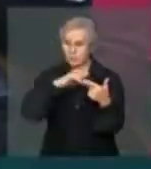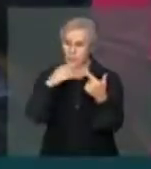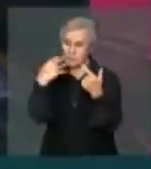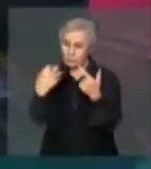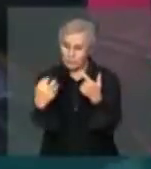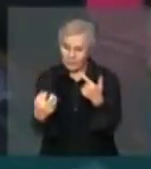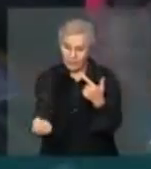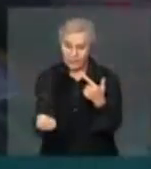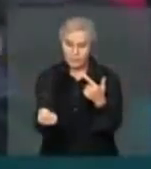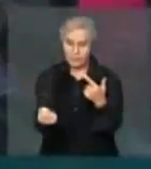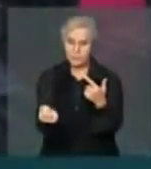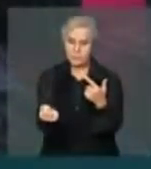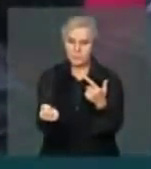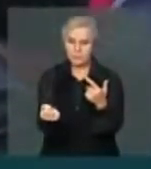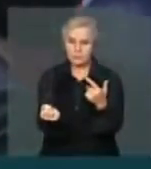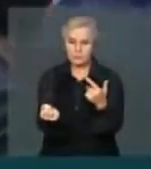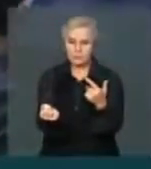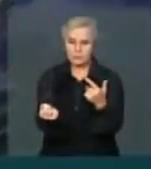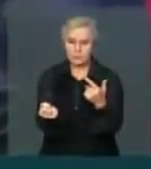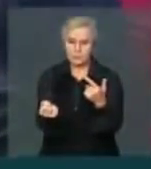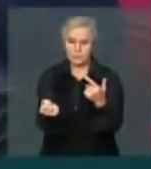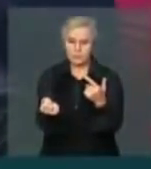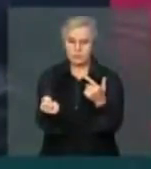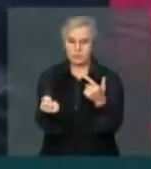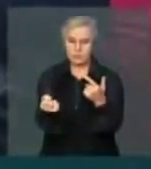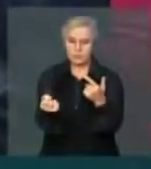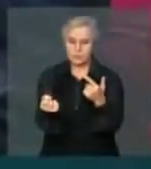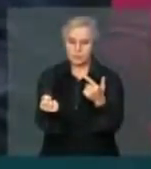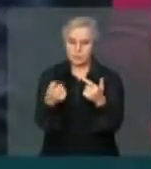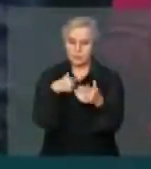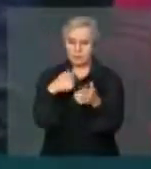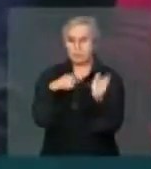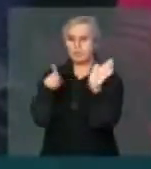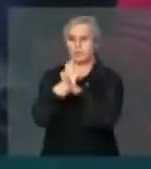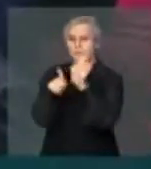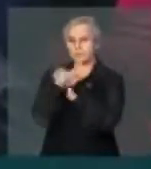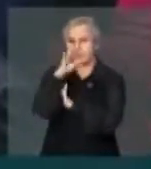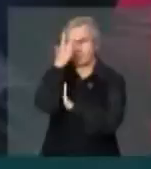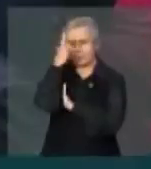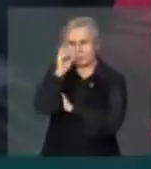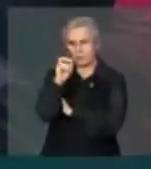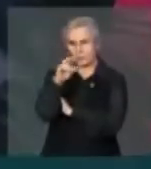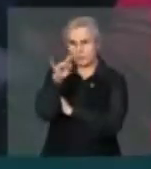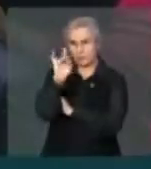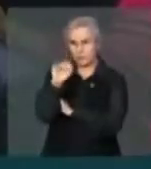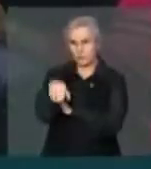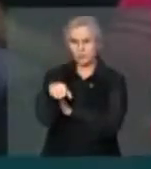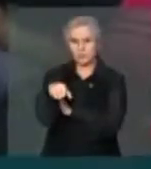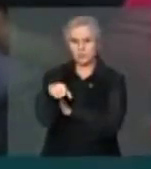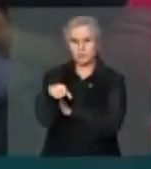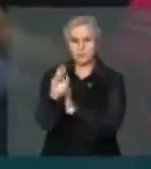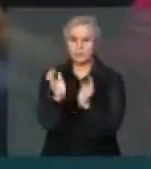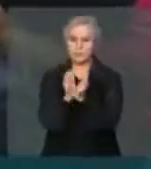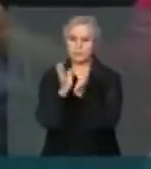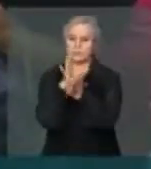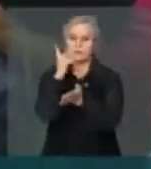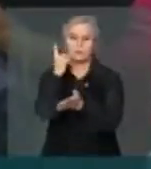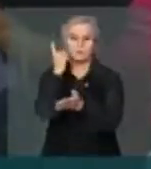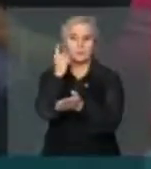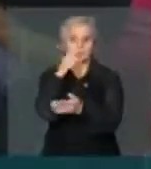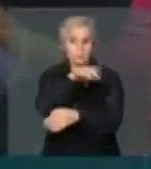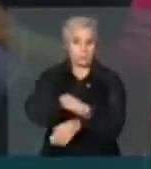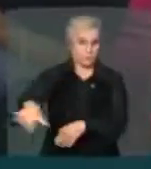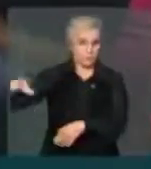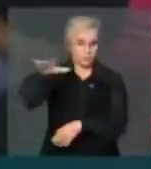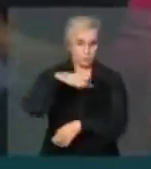Excelência em relação à questão de ordem formulada tira a possibilidade dos parlamentares presentes